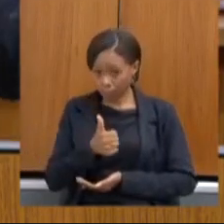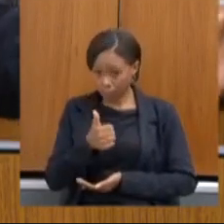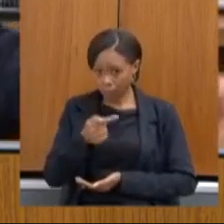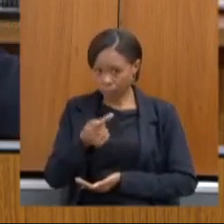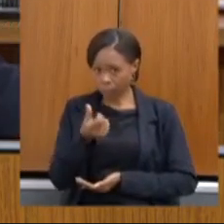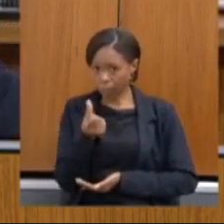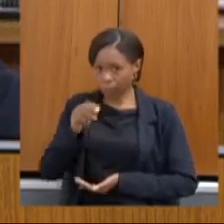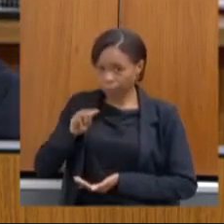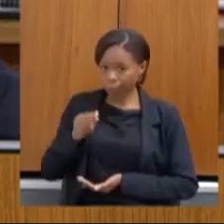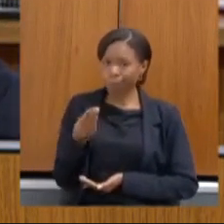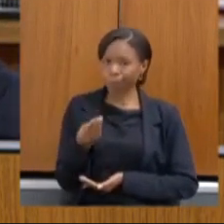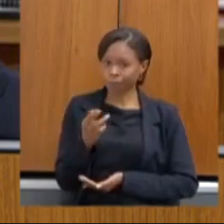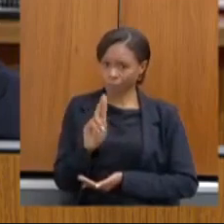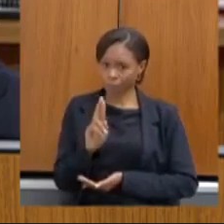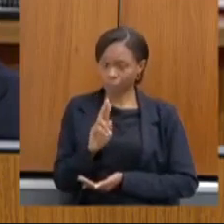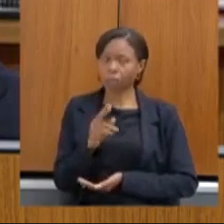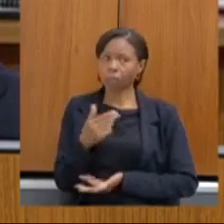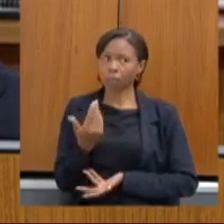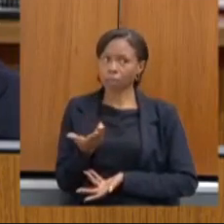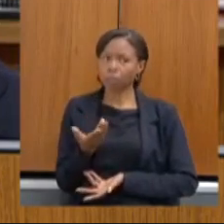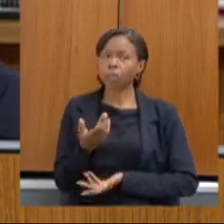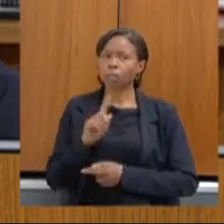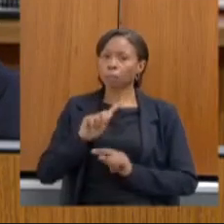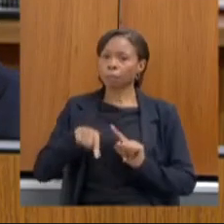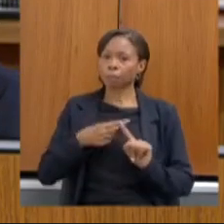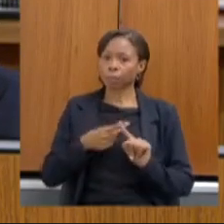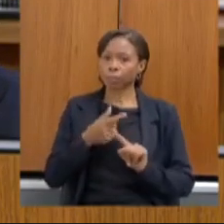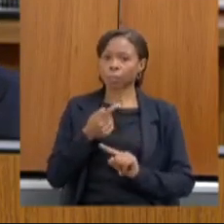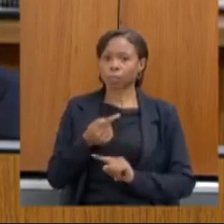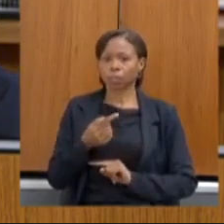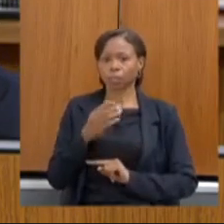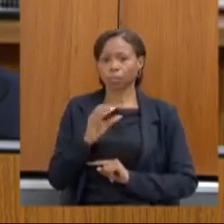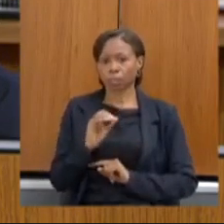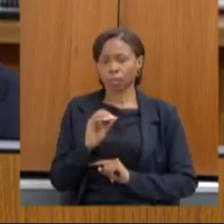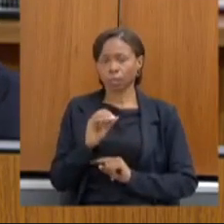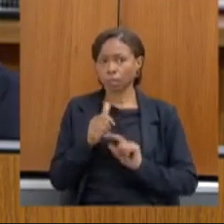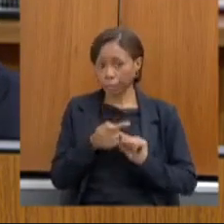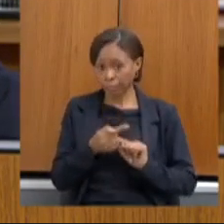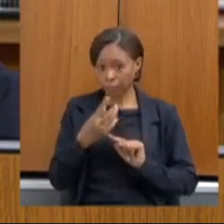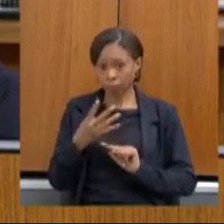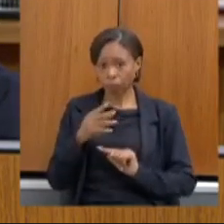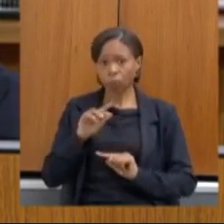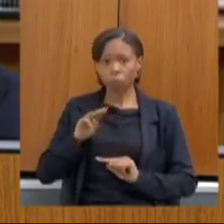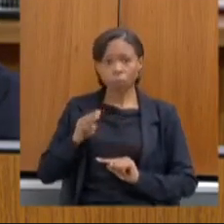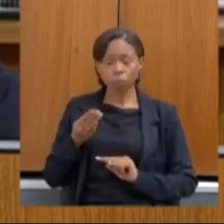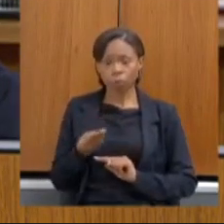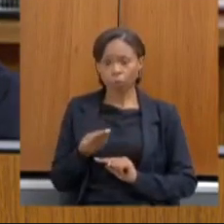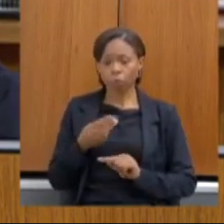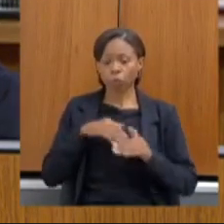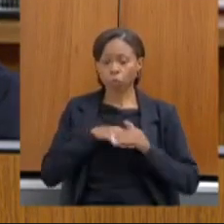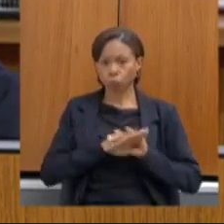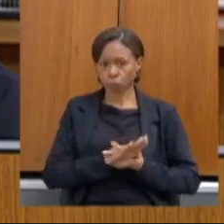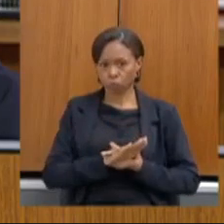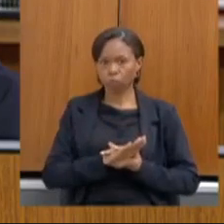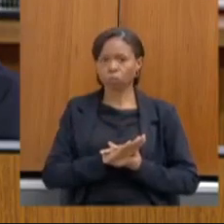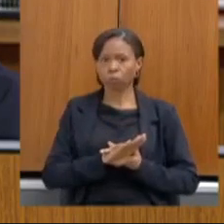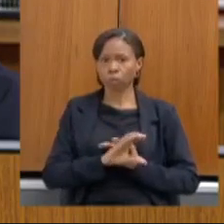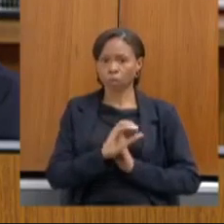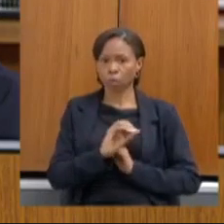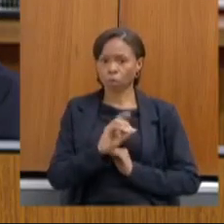já tem mais 74 milhões do caixa da codevasf para